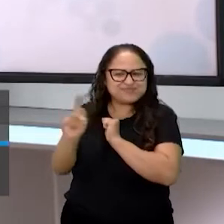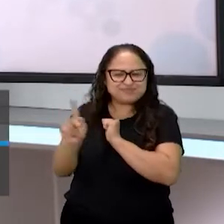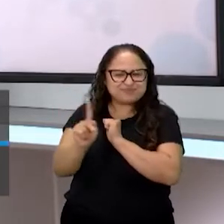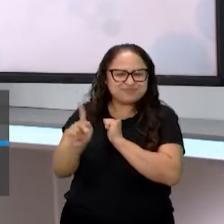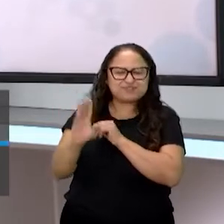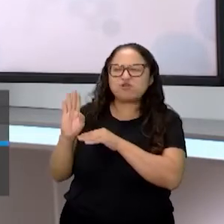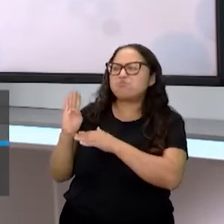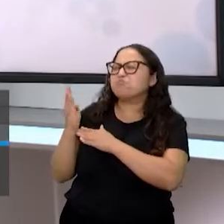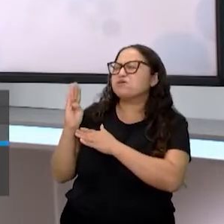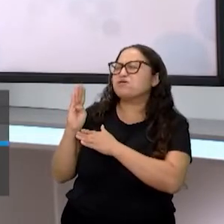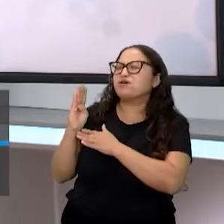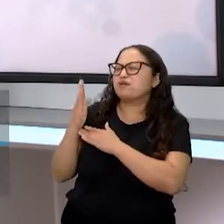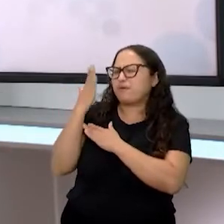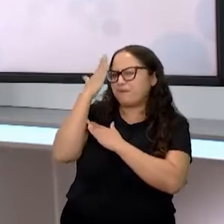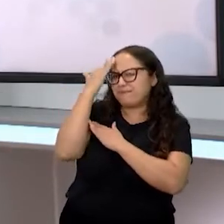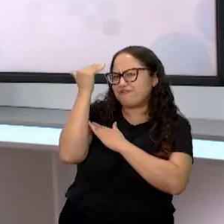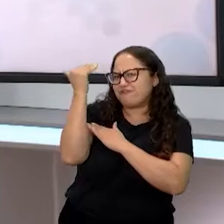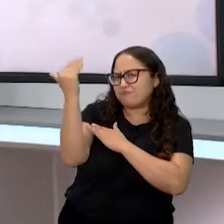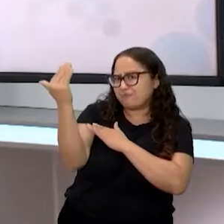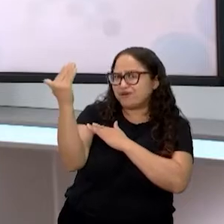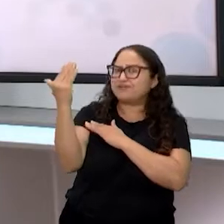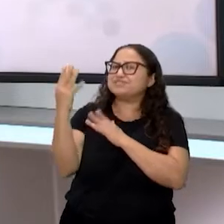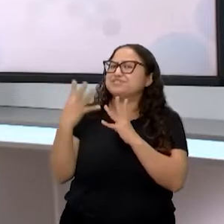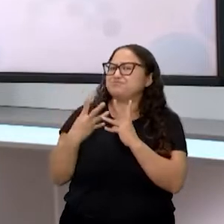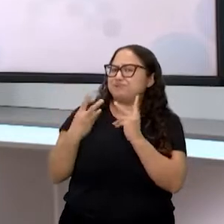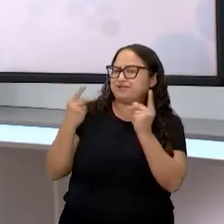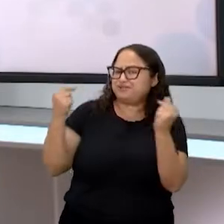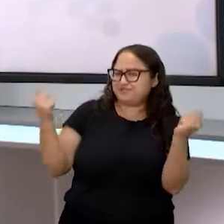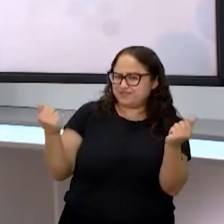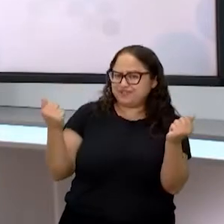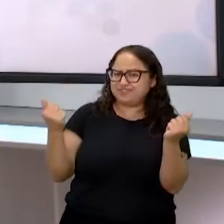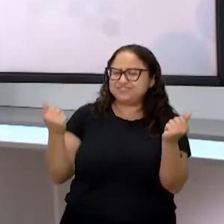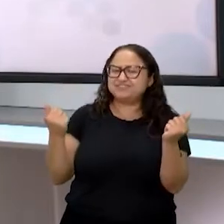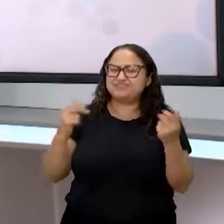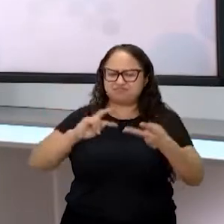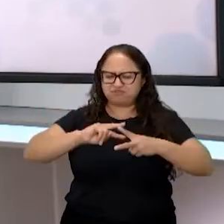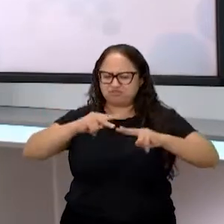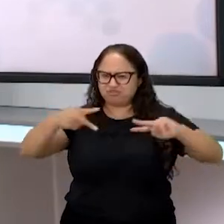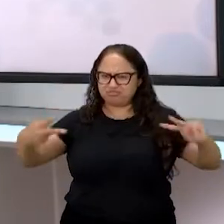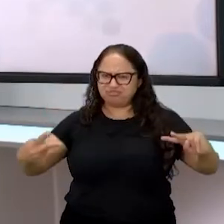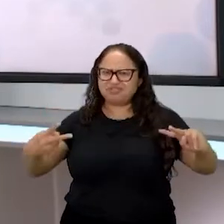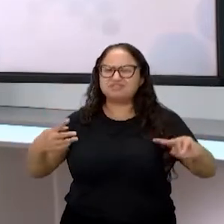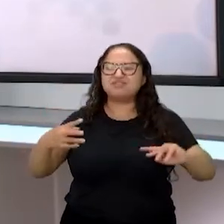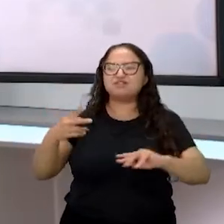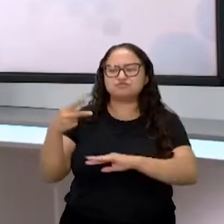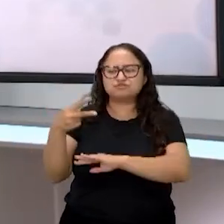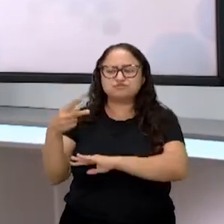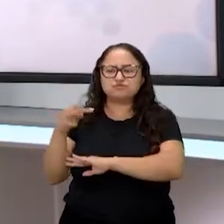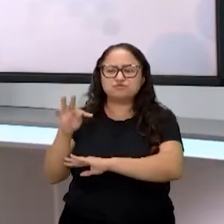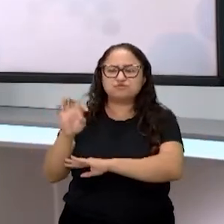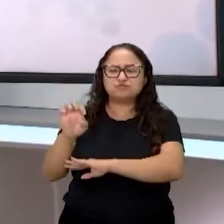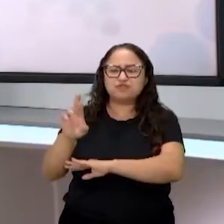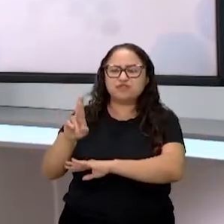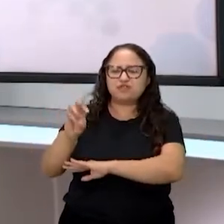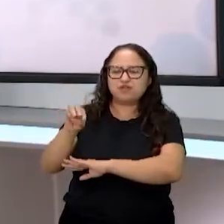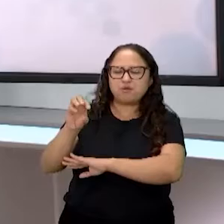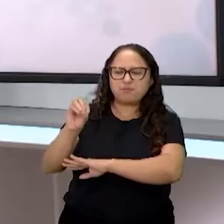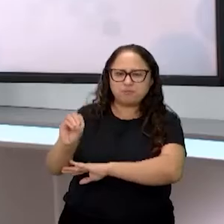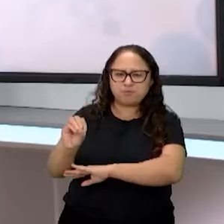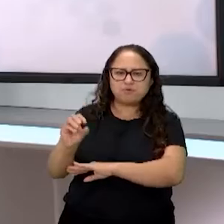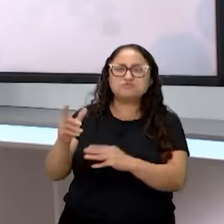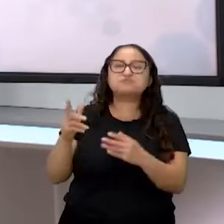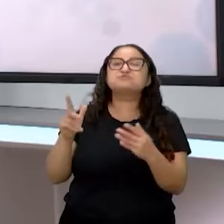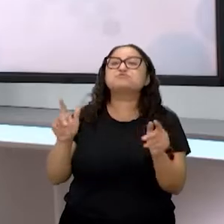bióloga, a professora aí nossa do SEMI também. Acabou de dar aula sobre DNA com o segundo termo. Nossa, bióloga